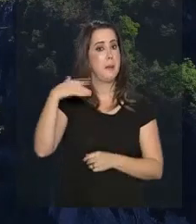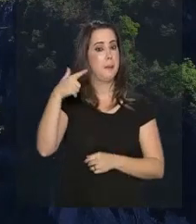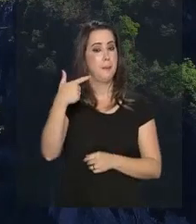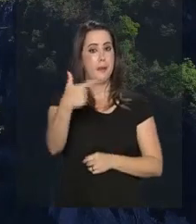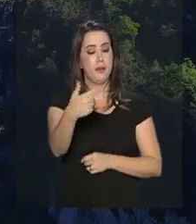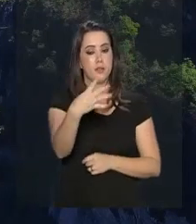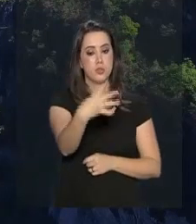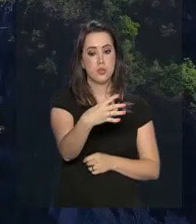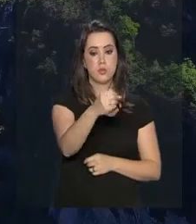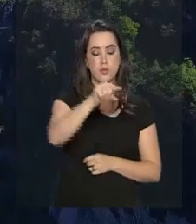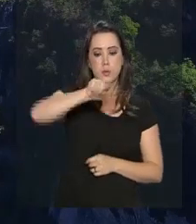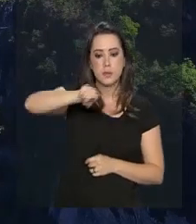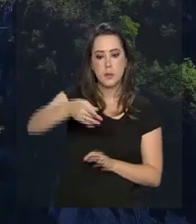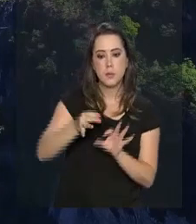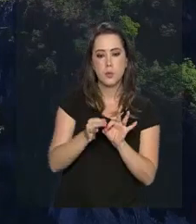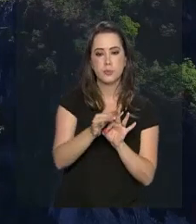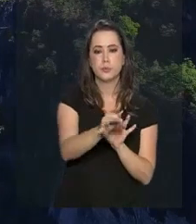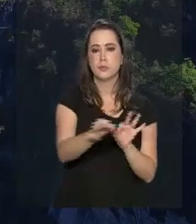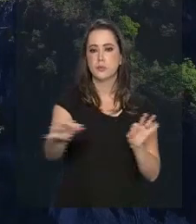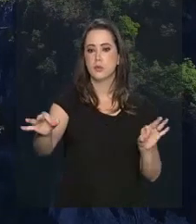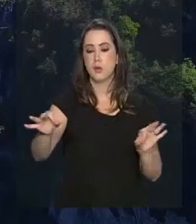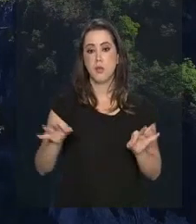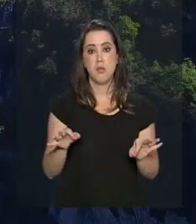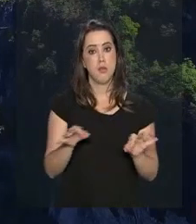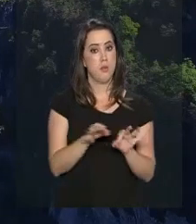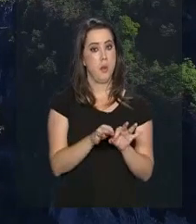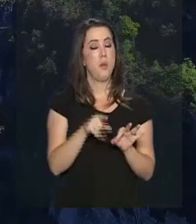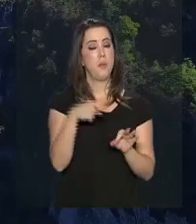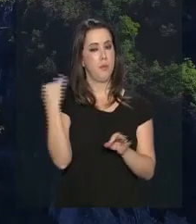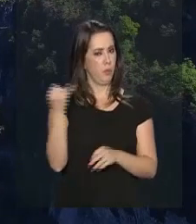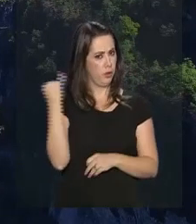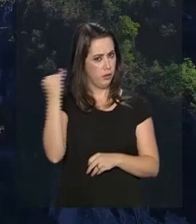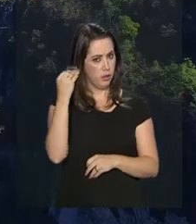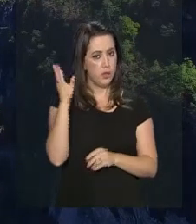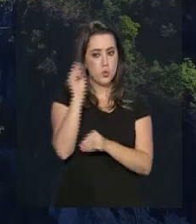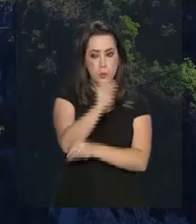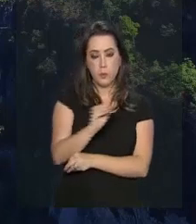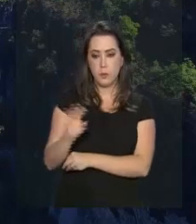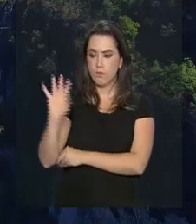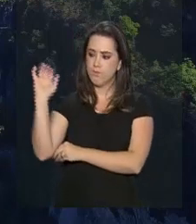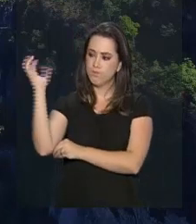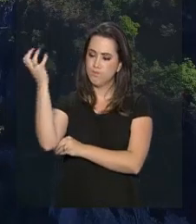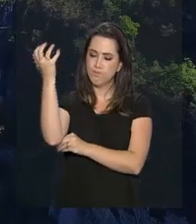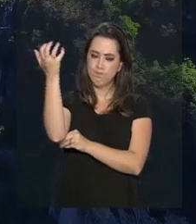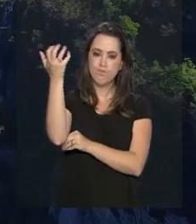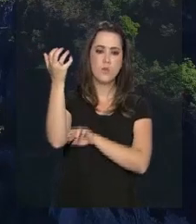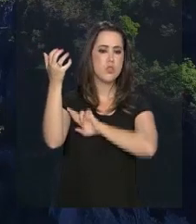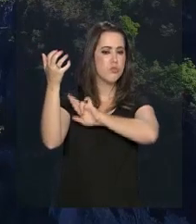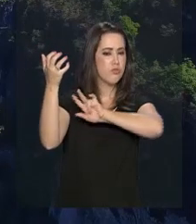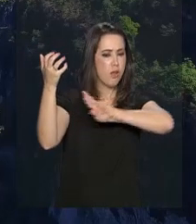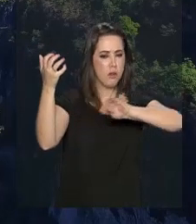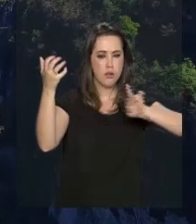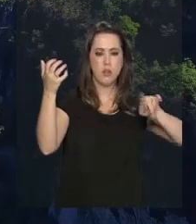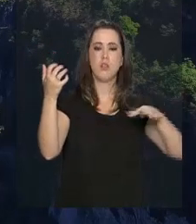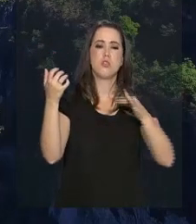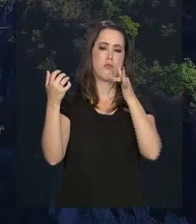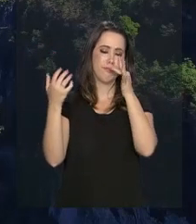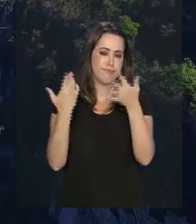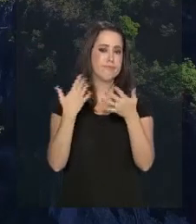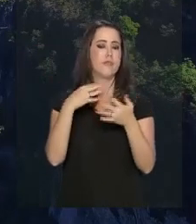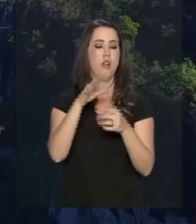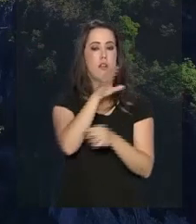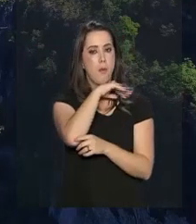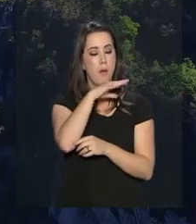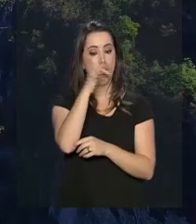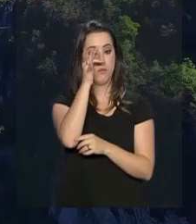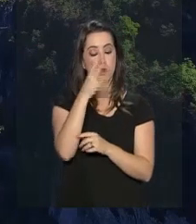240 mil hectares por causa da sua importância para a conservação da biodiversidade a unidade recebeu